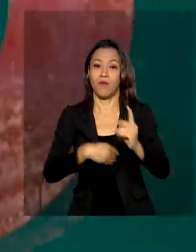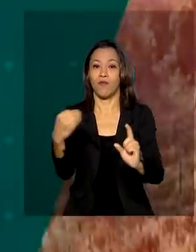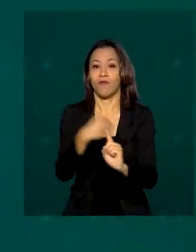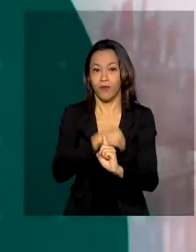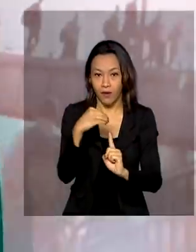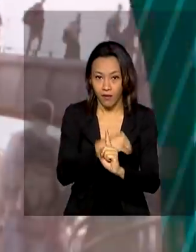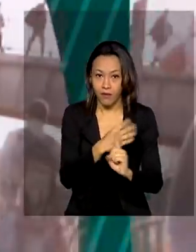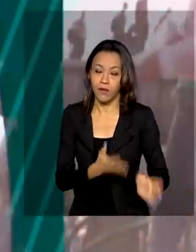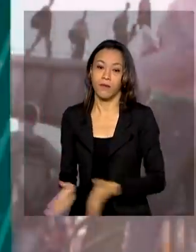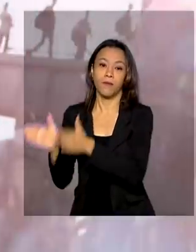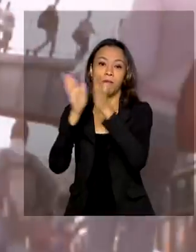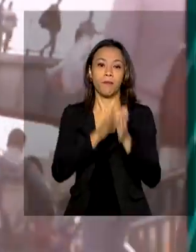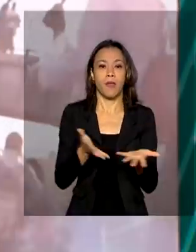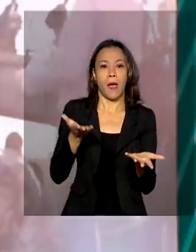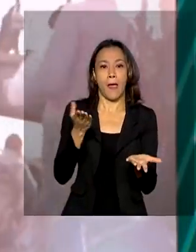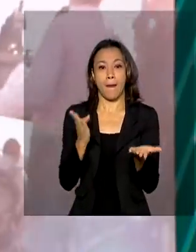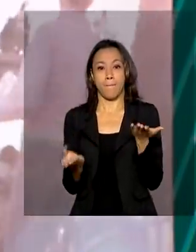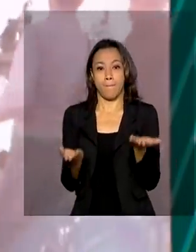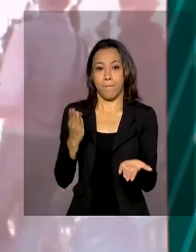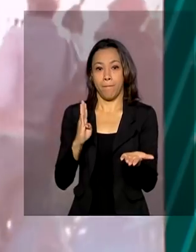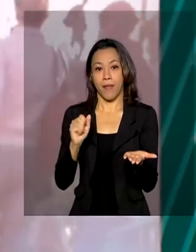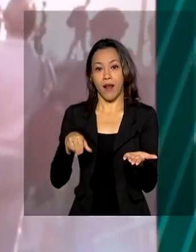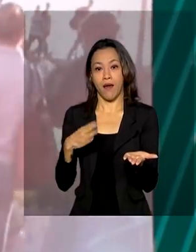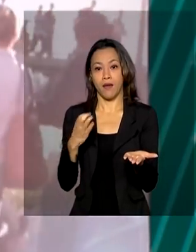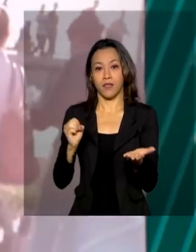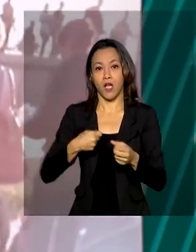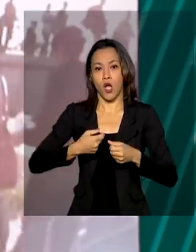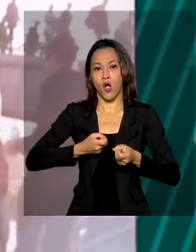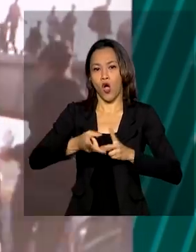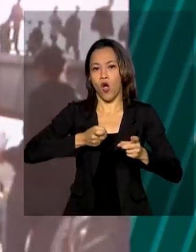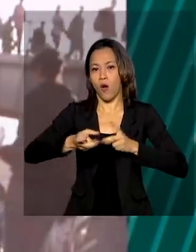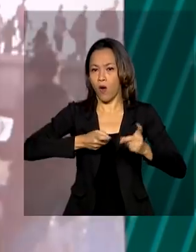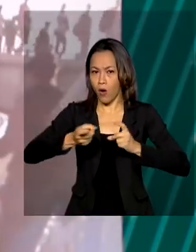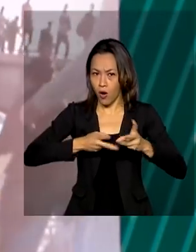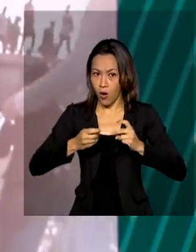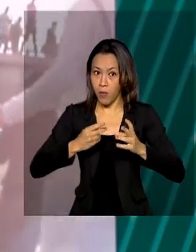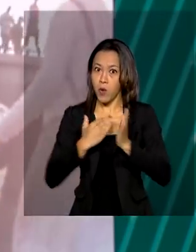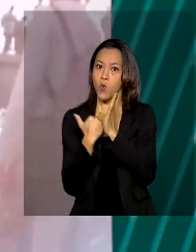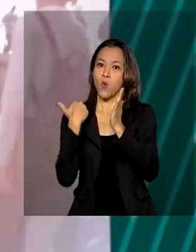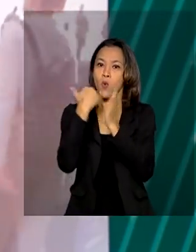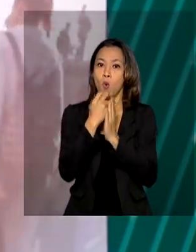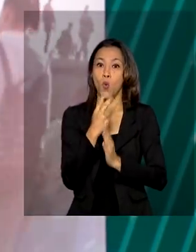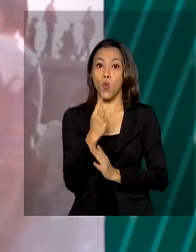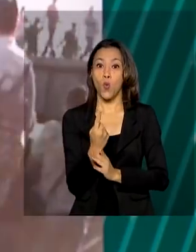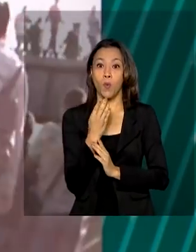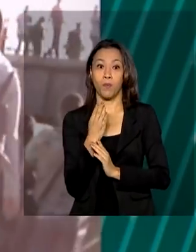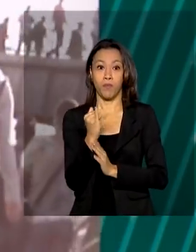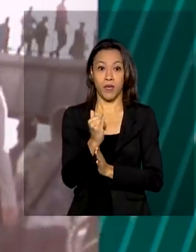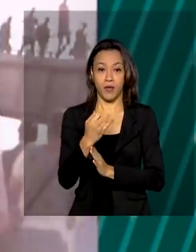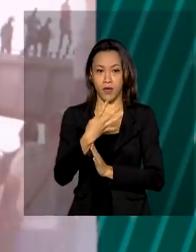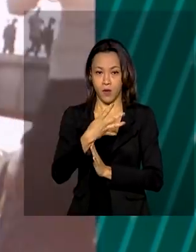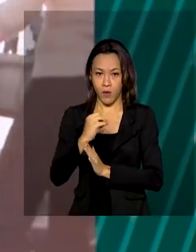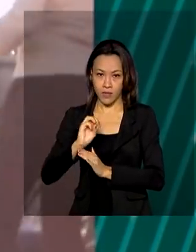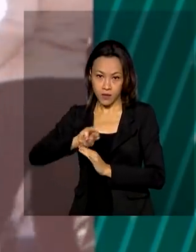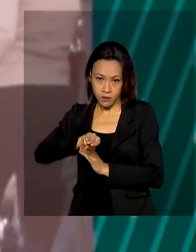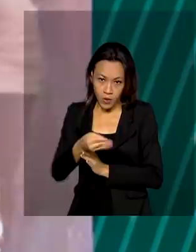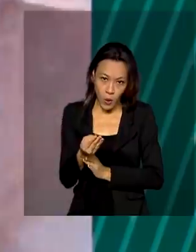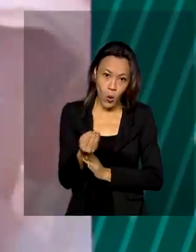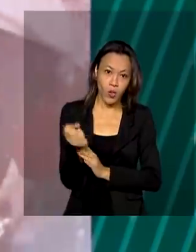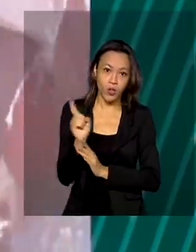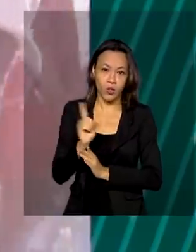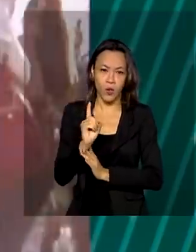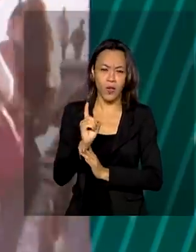EA balança comercial brasileira Apresentou um superávit de mais de um bilhão e 400 Milhões de Dólares até a